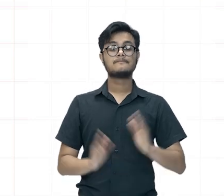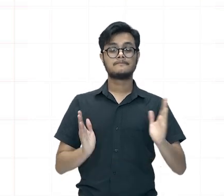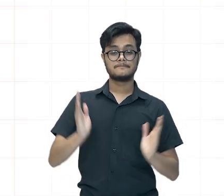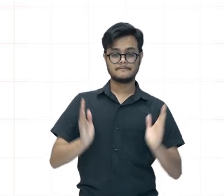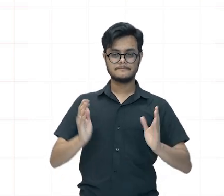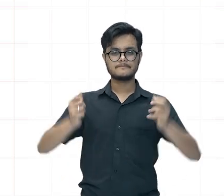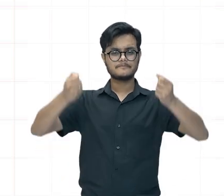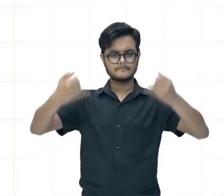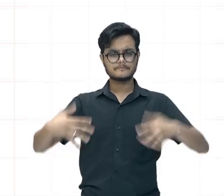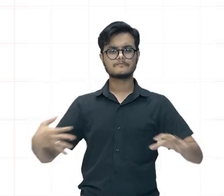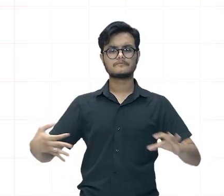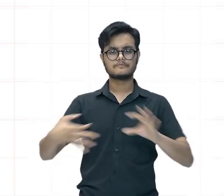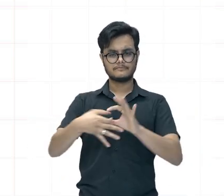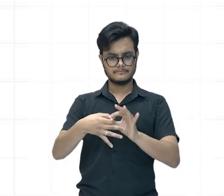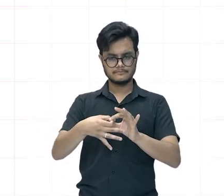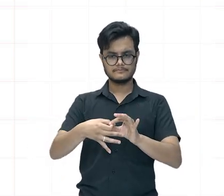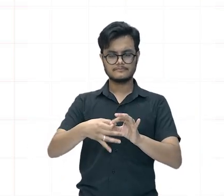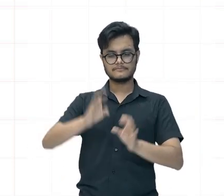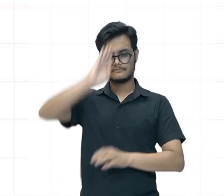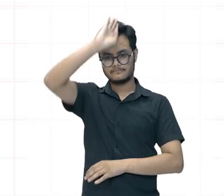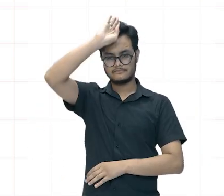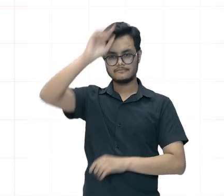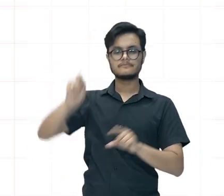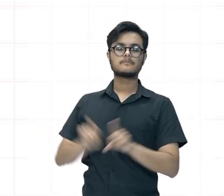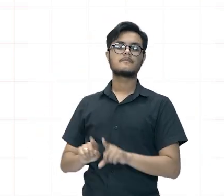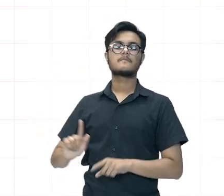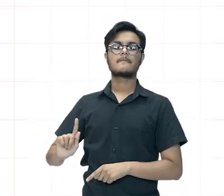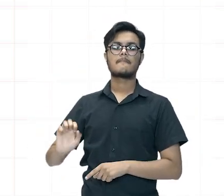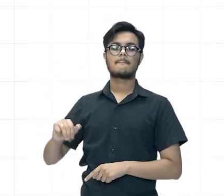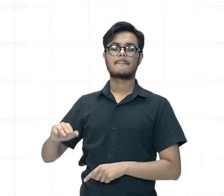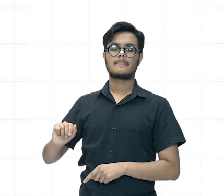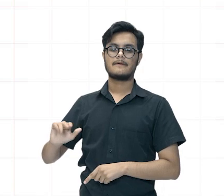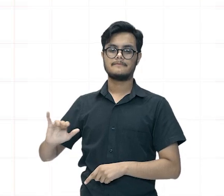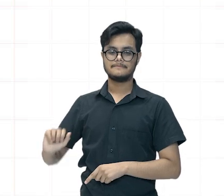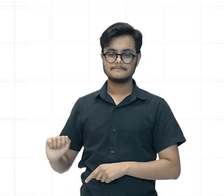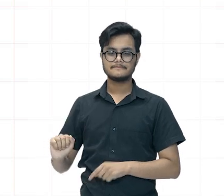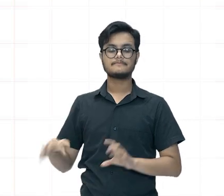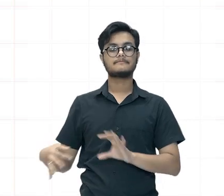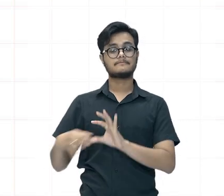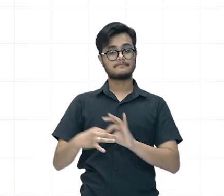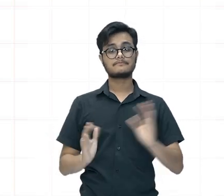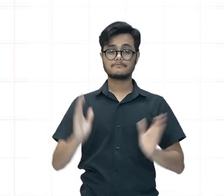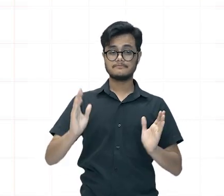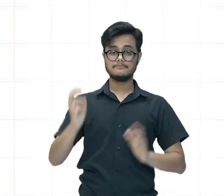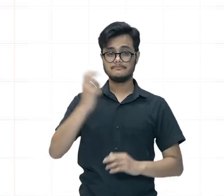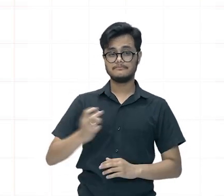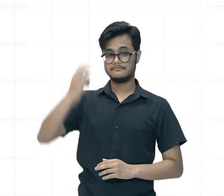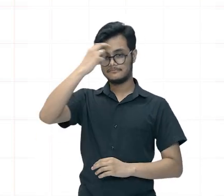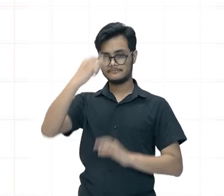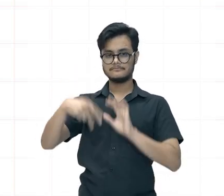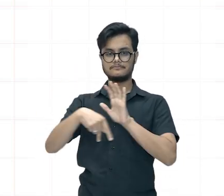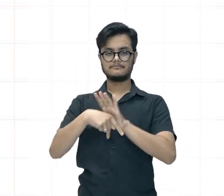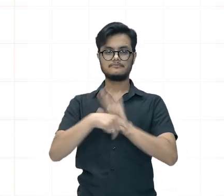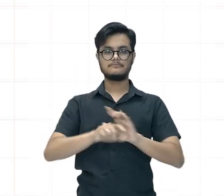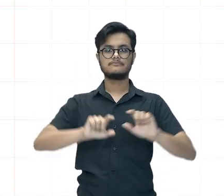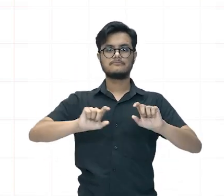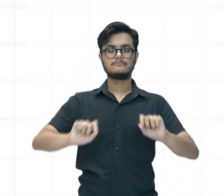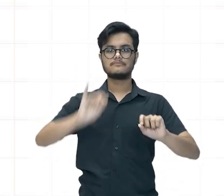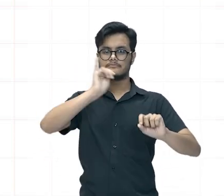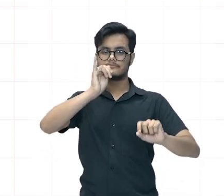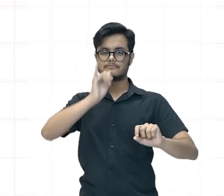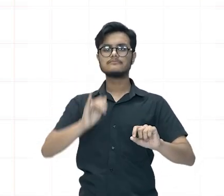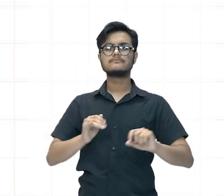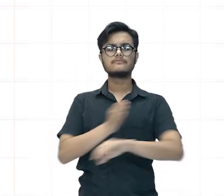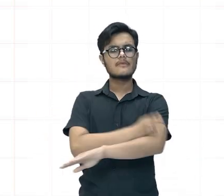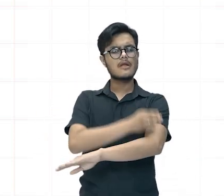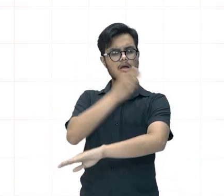essa fusão então dessas culturas romanas e germânicas. Esse período de fusão das culturas romanas e germânicas é conhecido como a